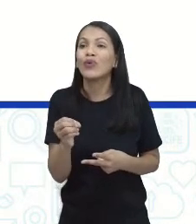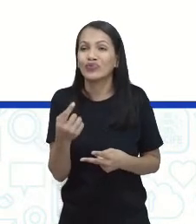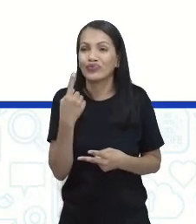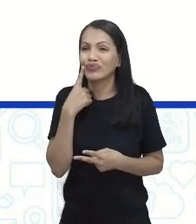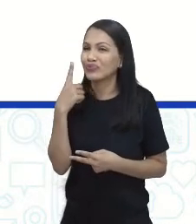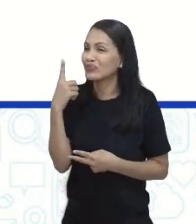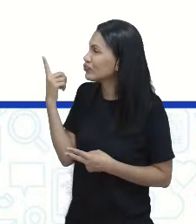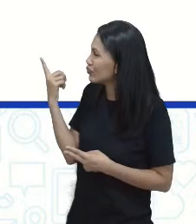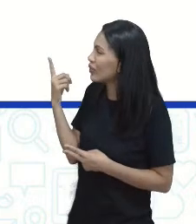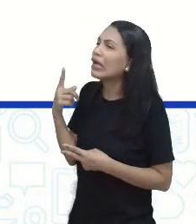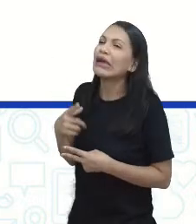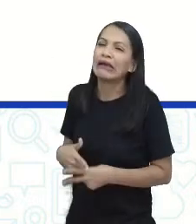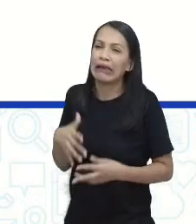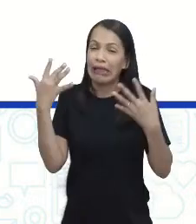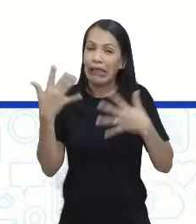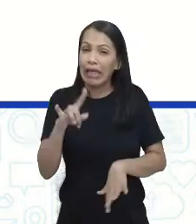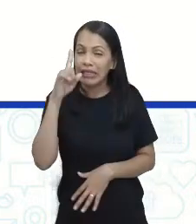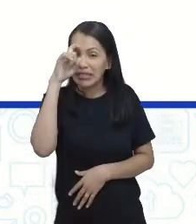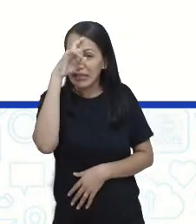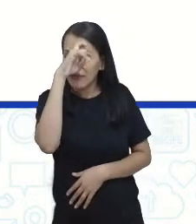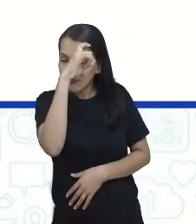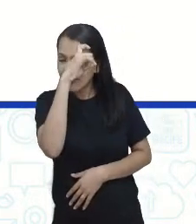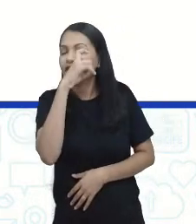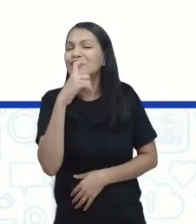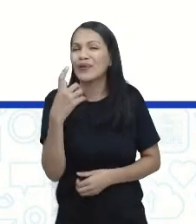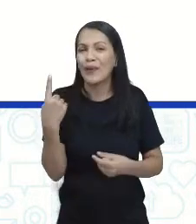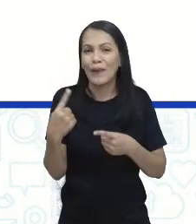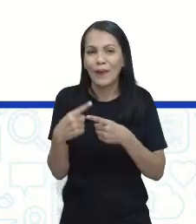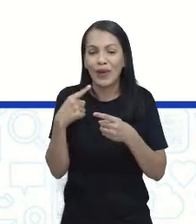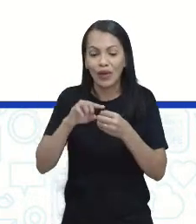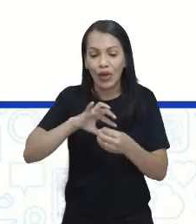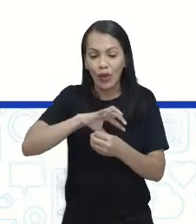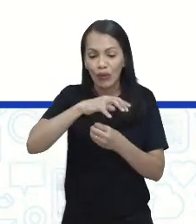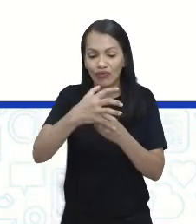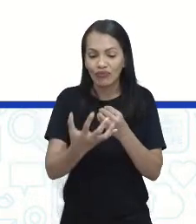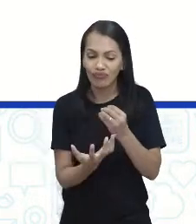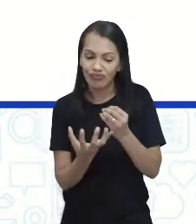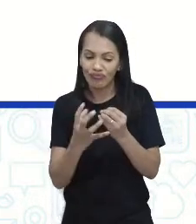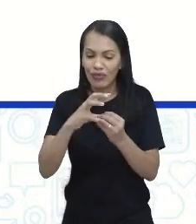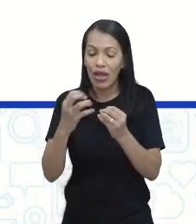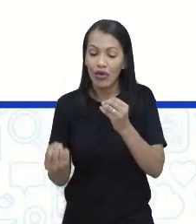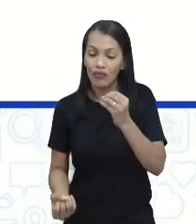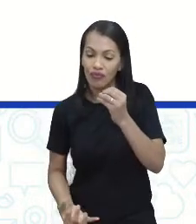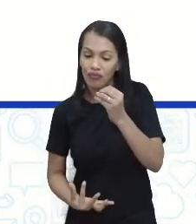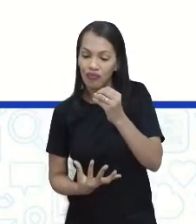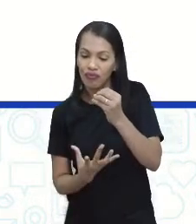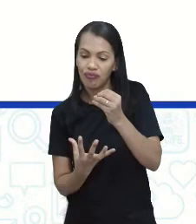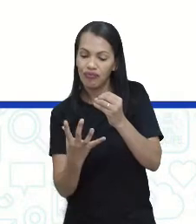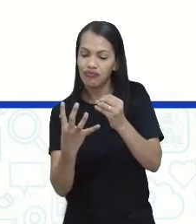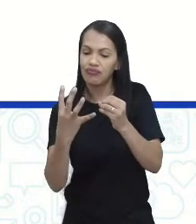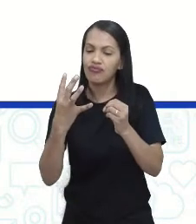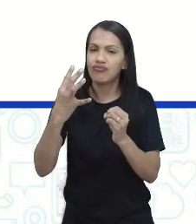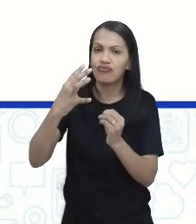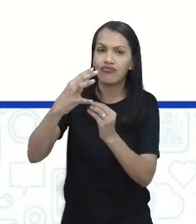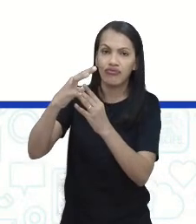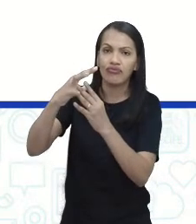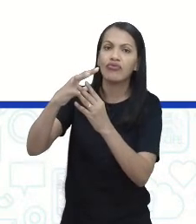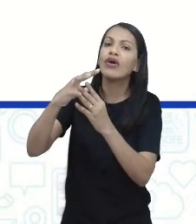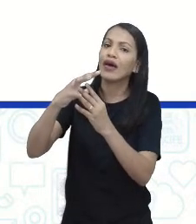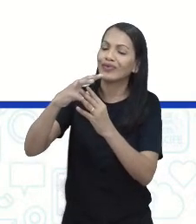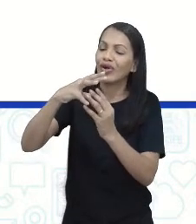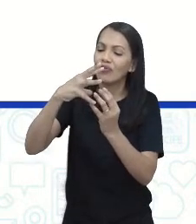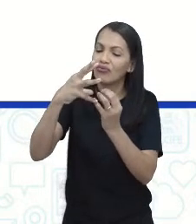do CO2, vem também a partir da criação de gado, né? Então, essa criação